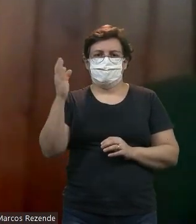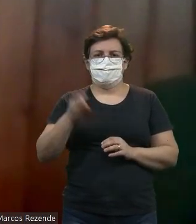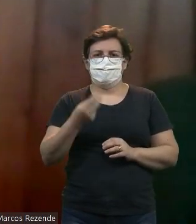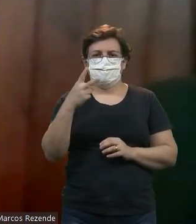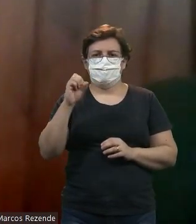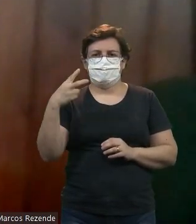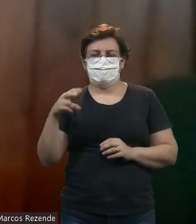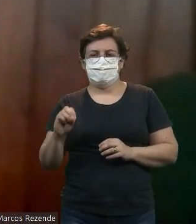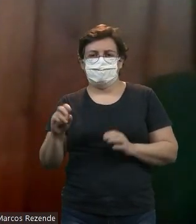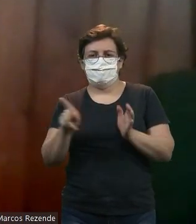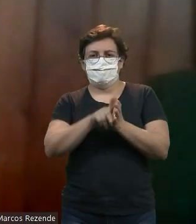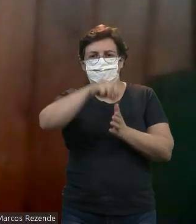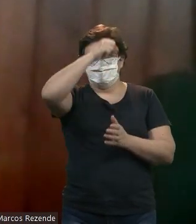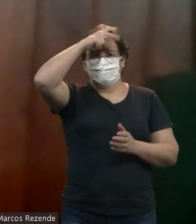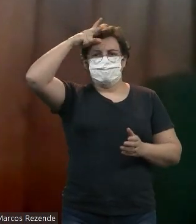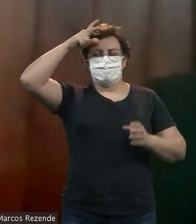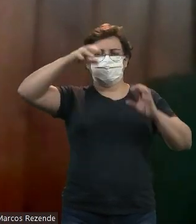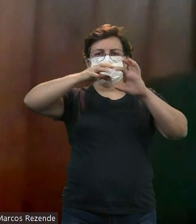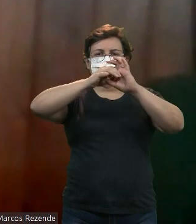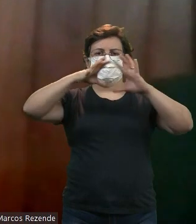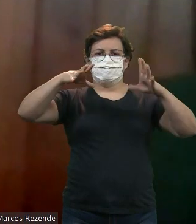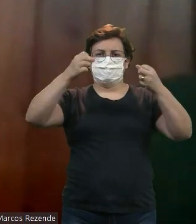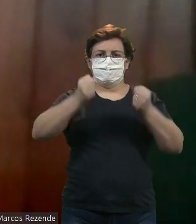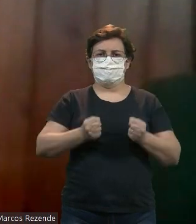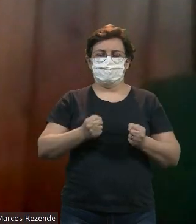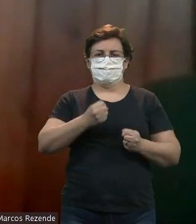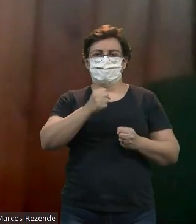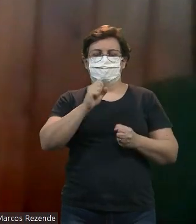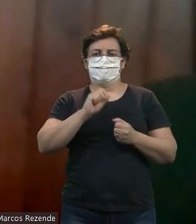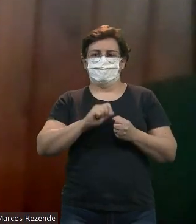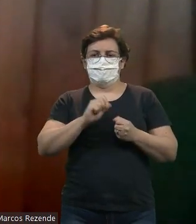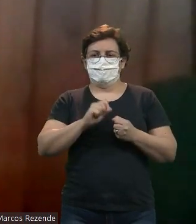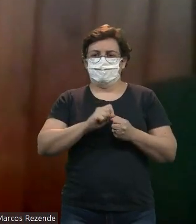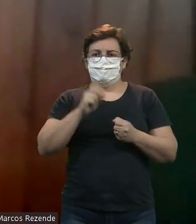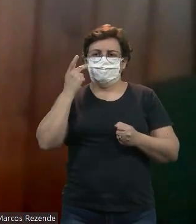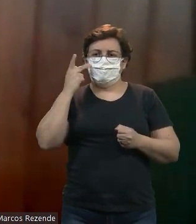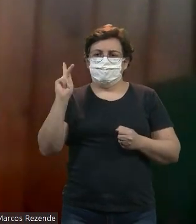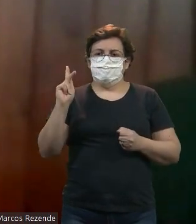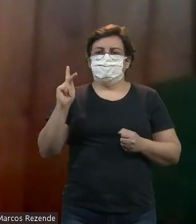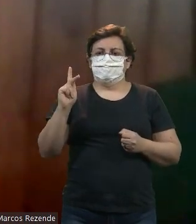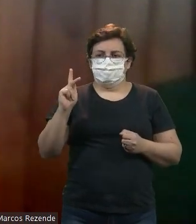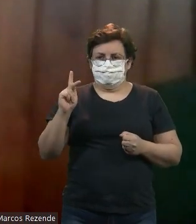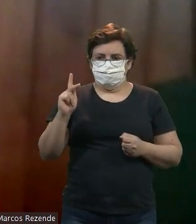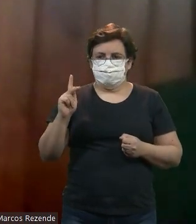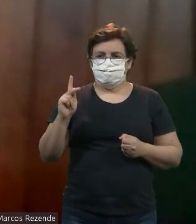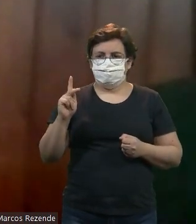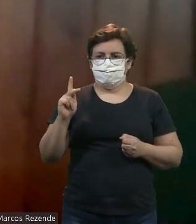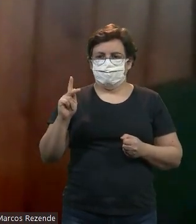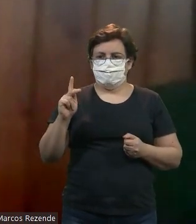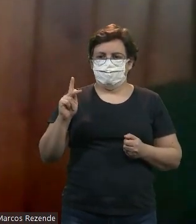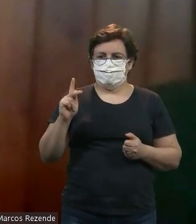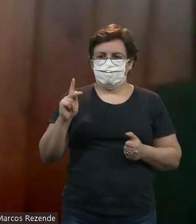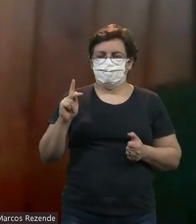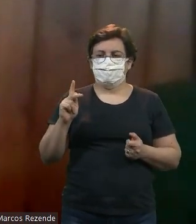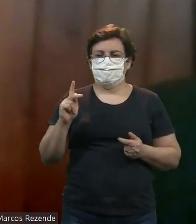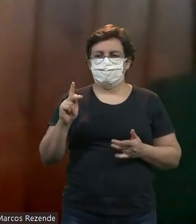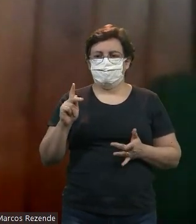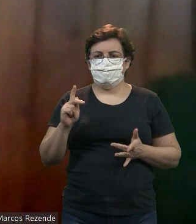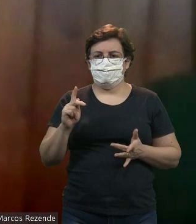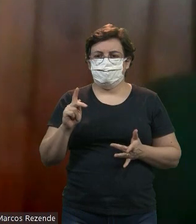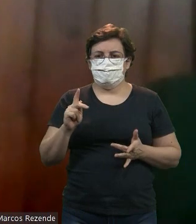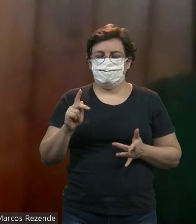da Prefeitura Municipal, autorizando o Poder Executivo a abrir créditos adicionais no orçamento vigente do